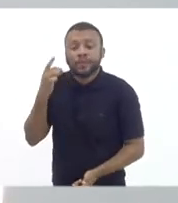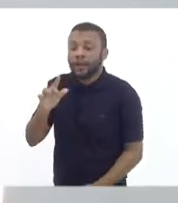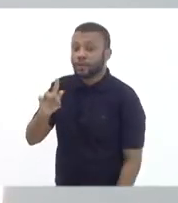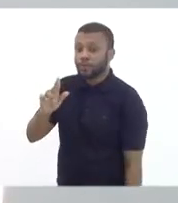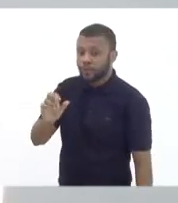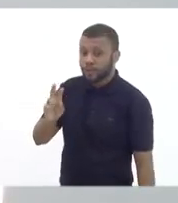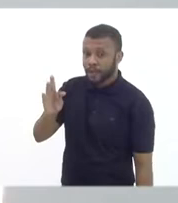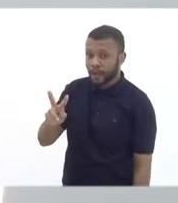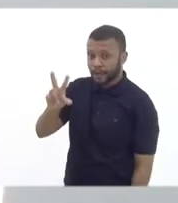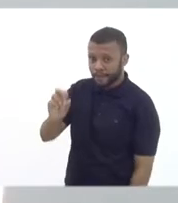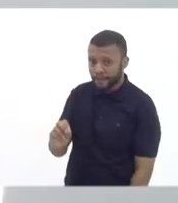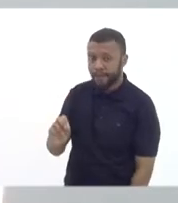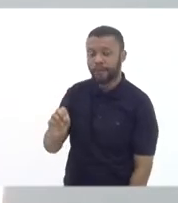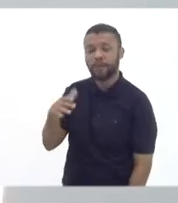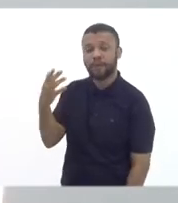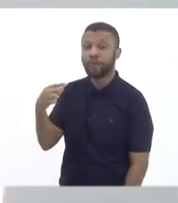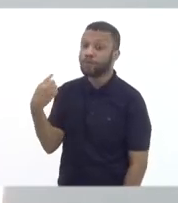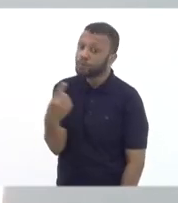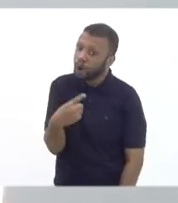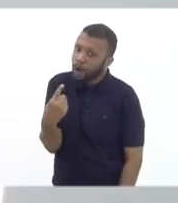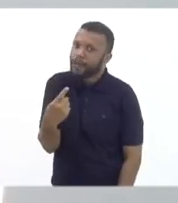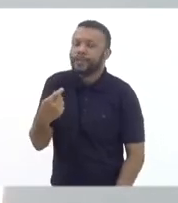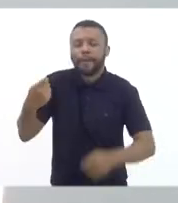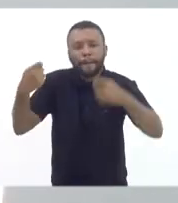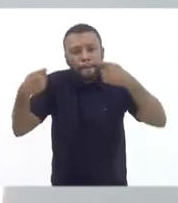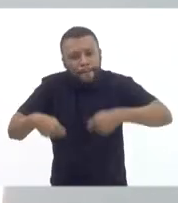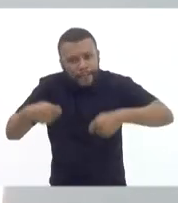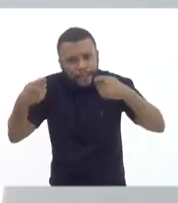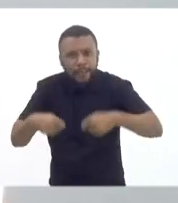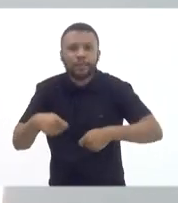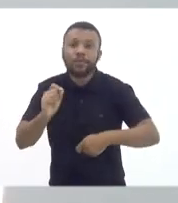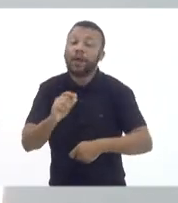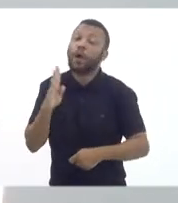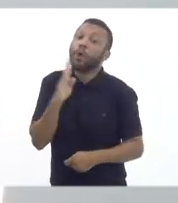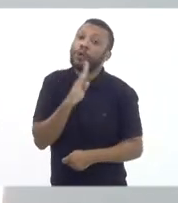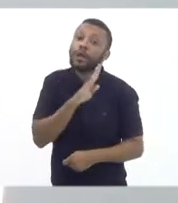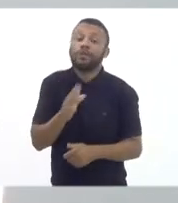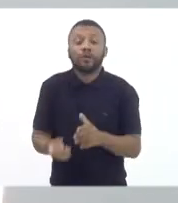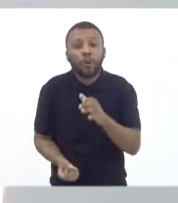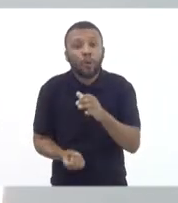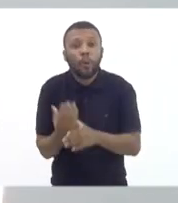Nós precisamos urgentemente da construção de rede de saúde